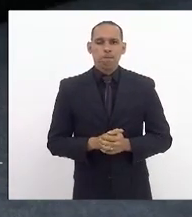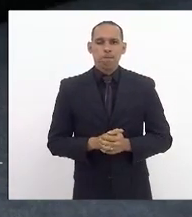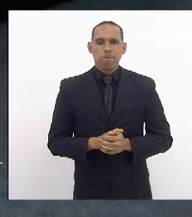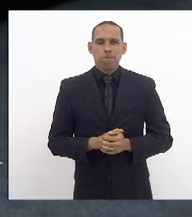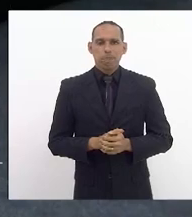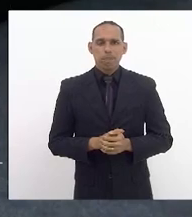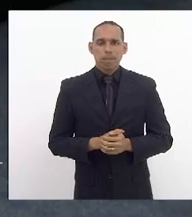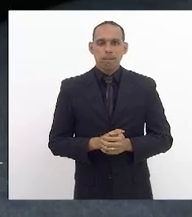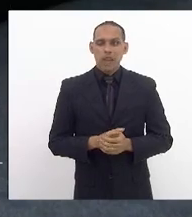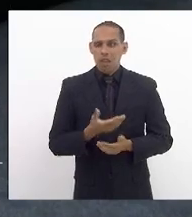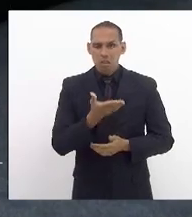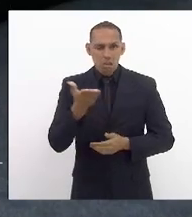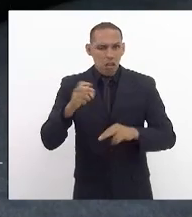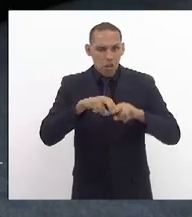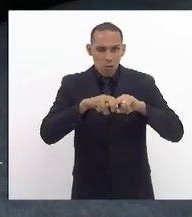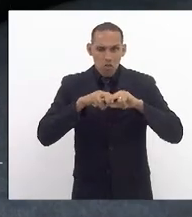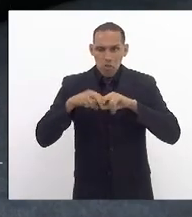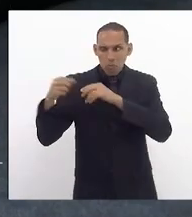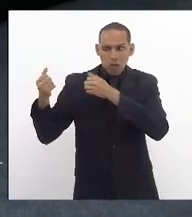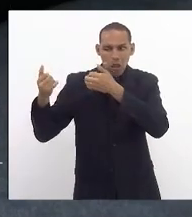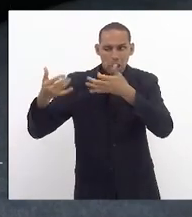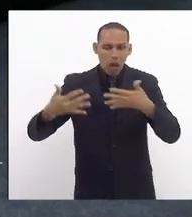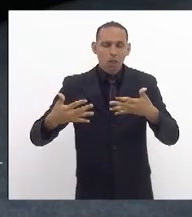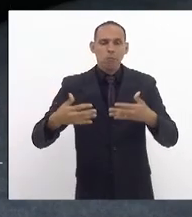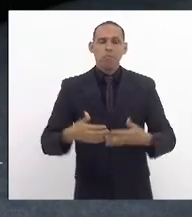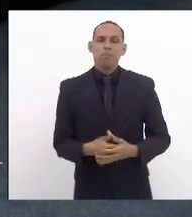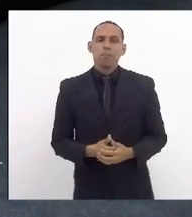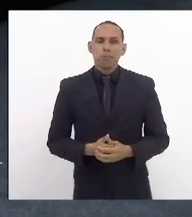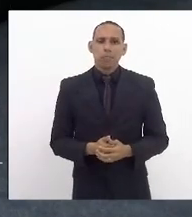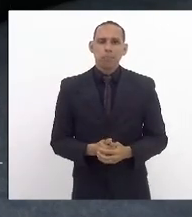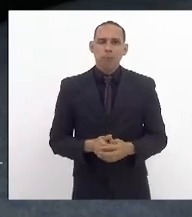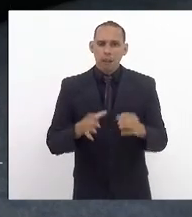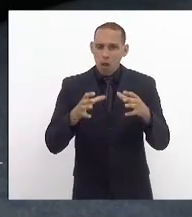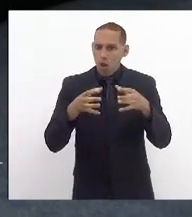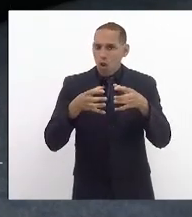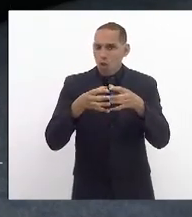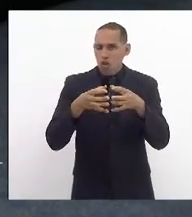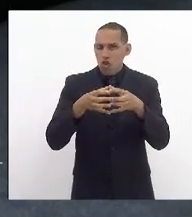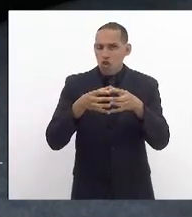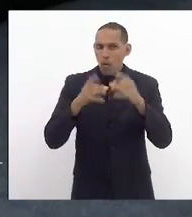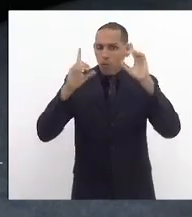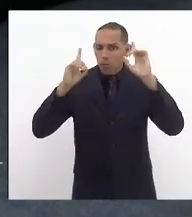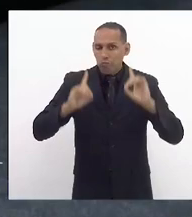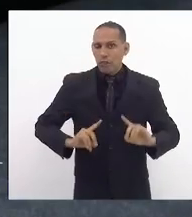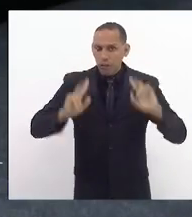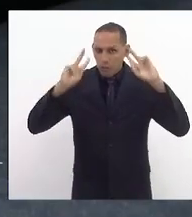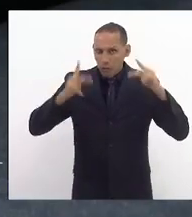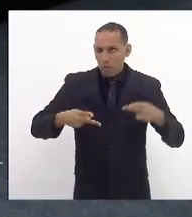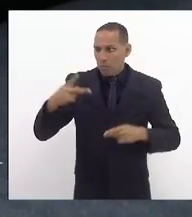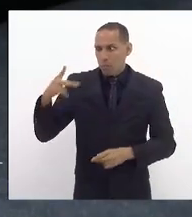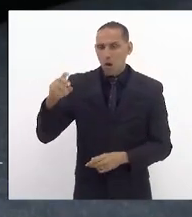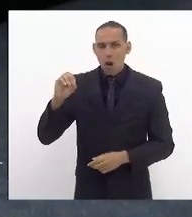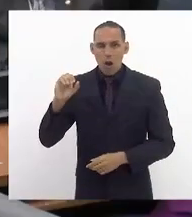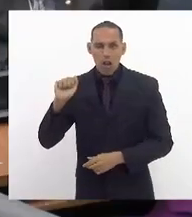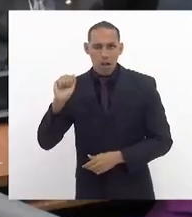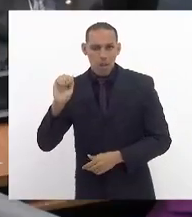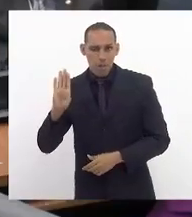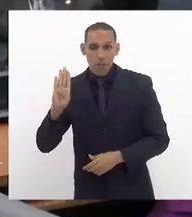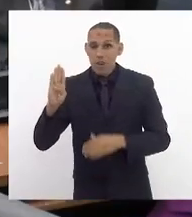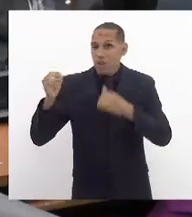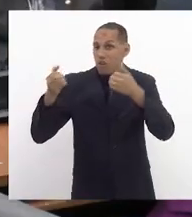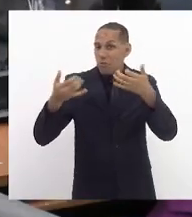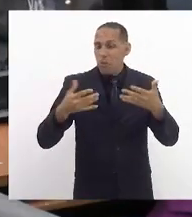suas justificativas, presidente, a Comissão de Direitos Humanos da OAB diz o